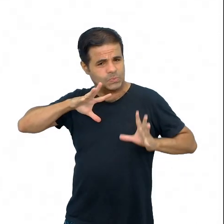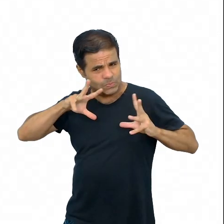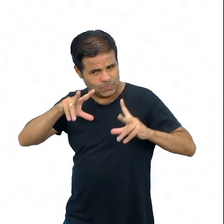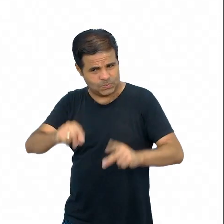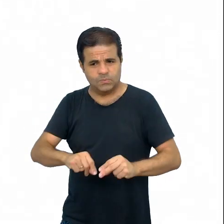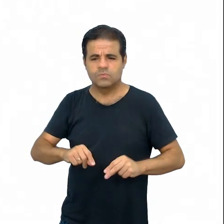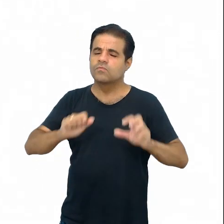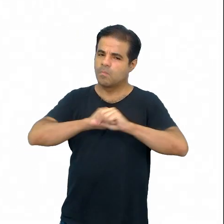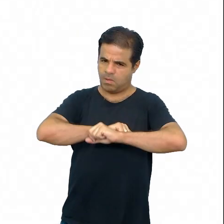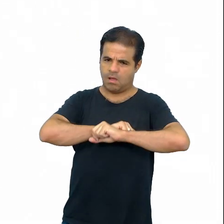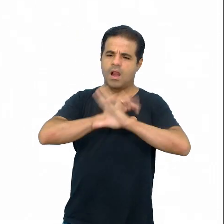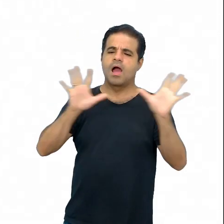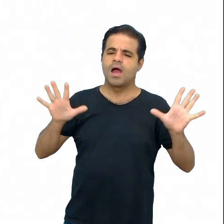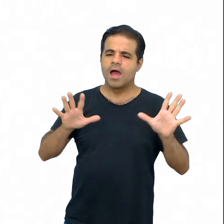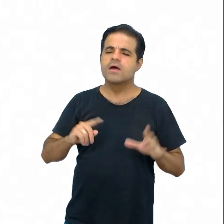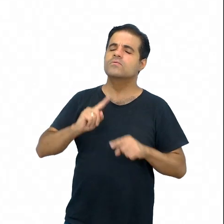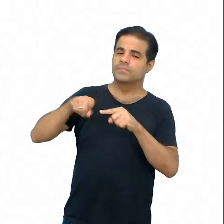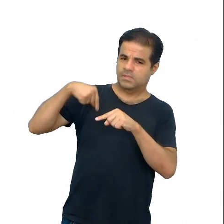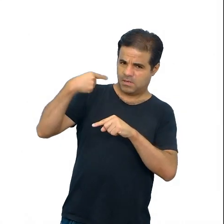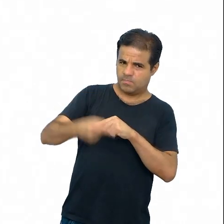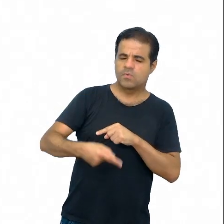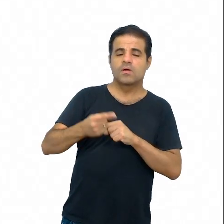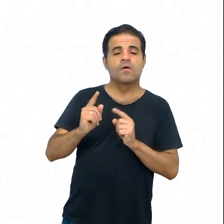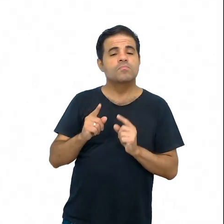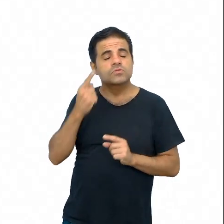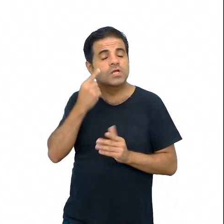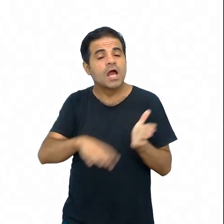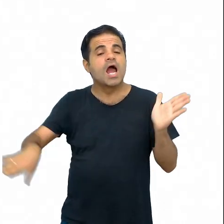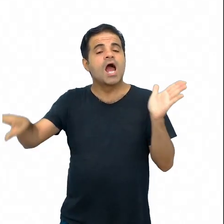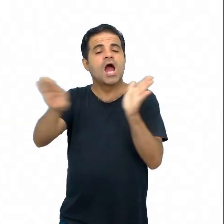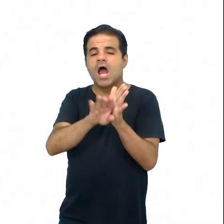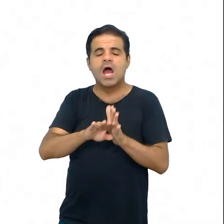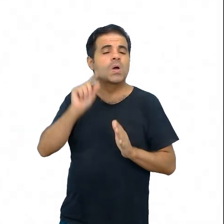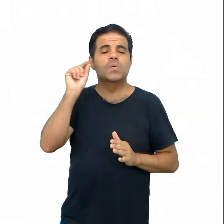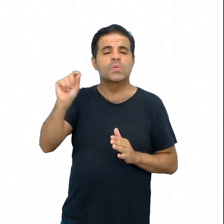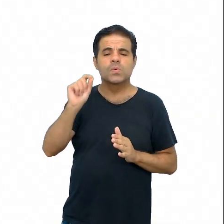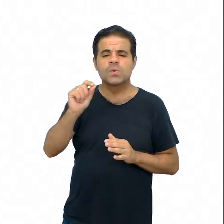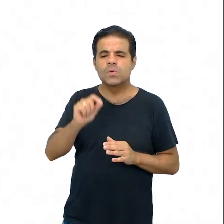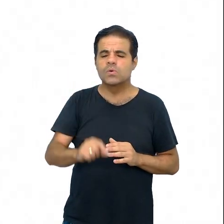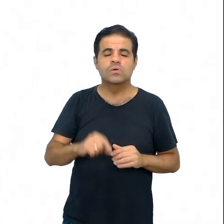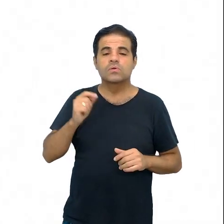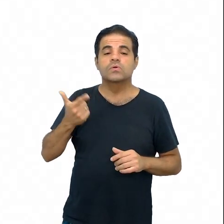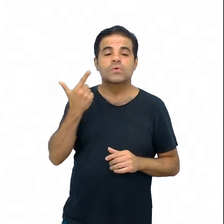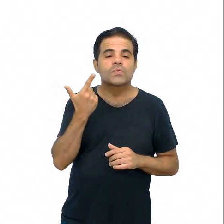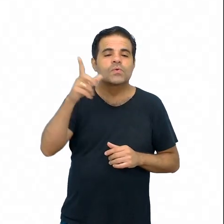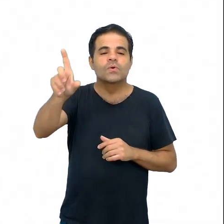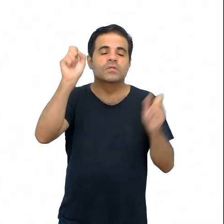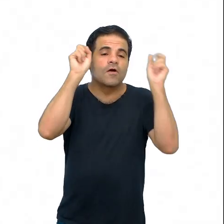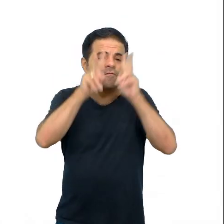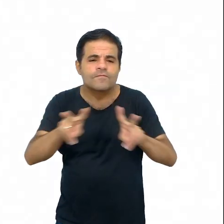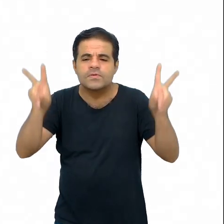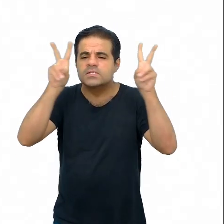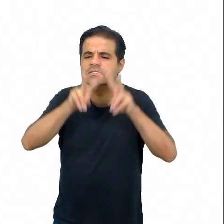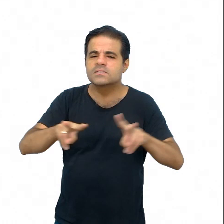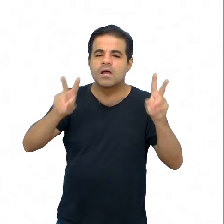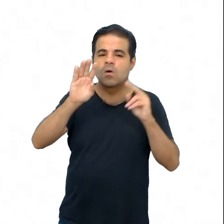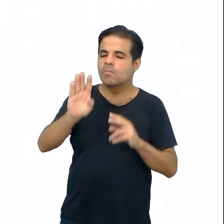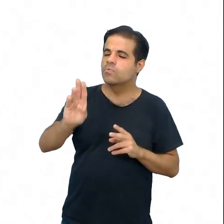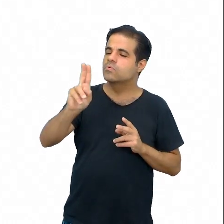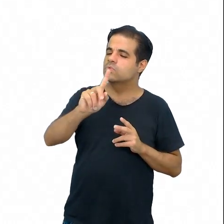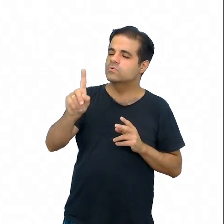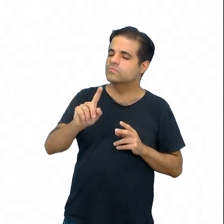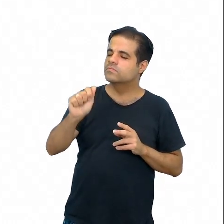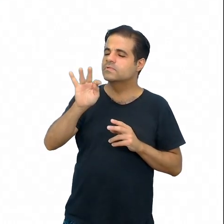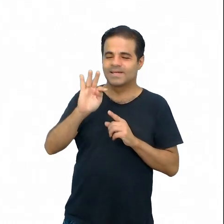bem claro, né? Depois nós vamos aqui caminhando para a questão de outra visão, como o Busato,